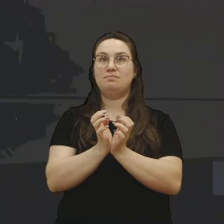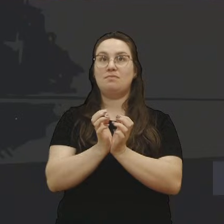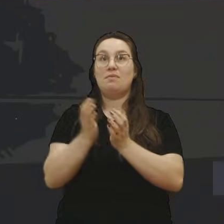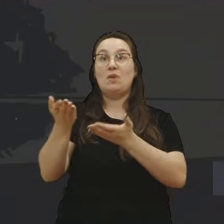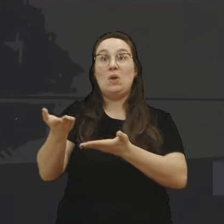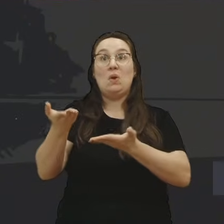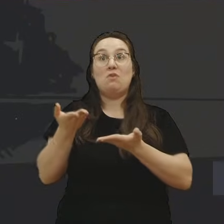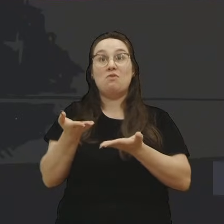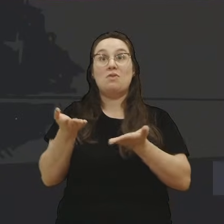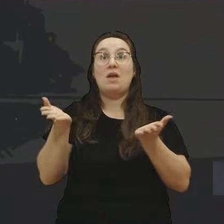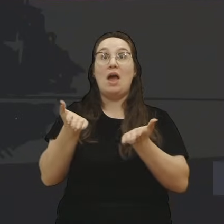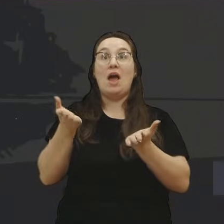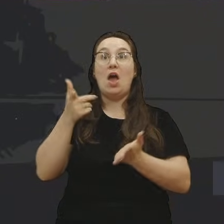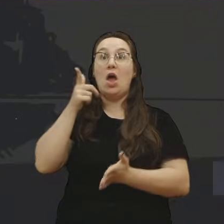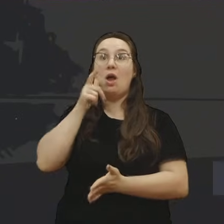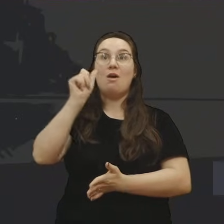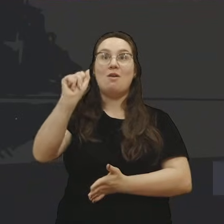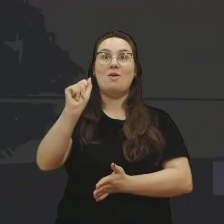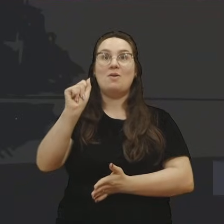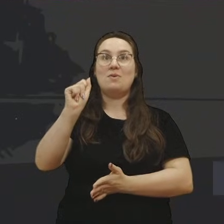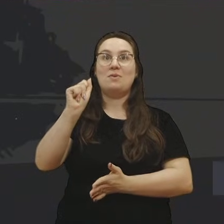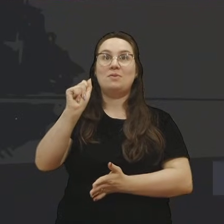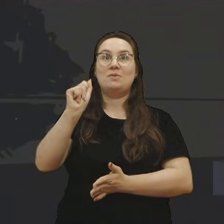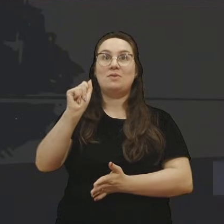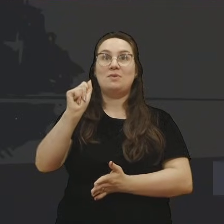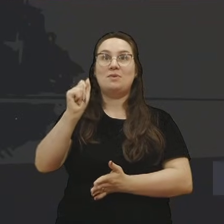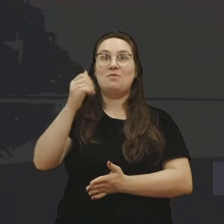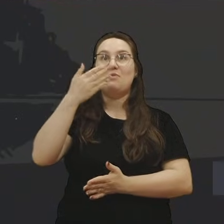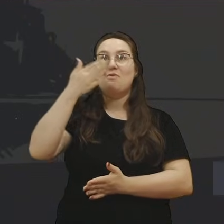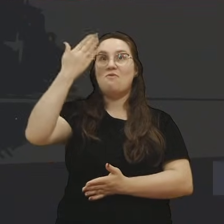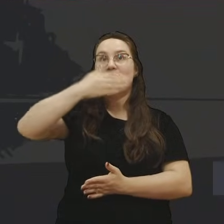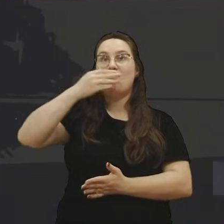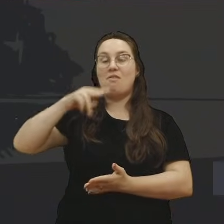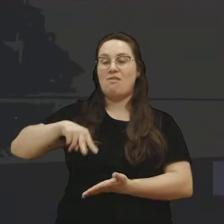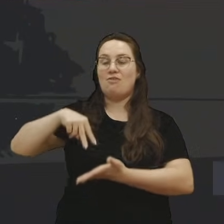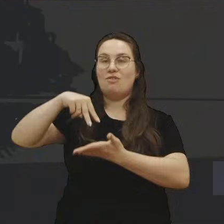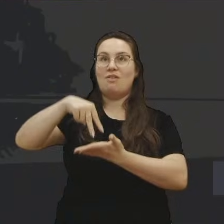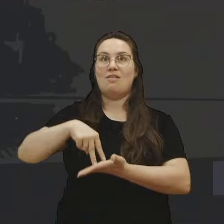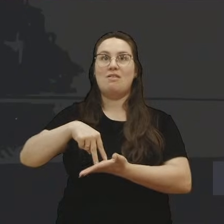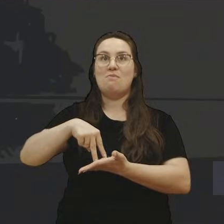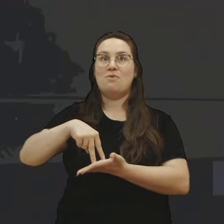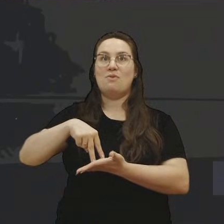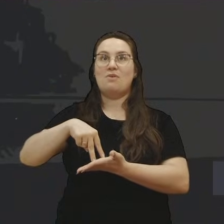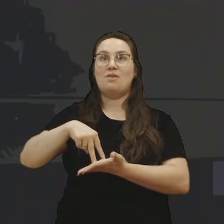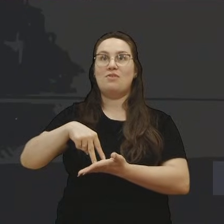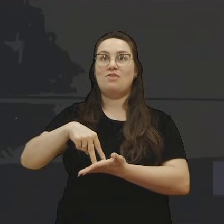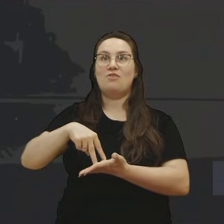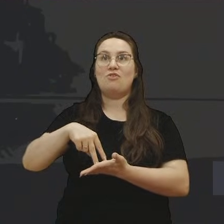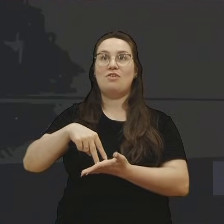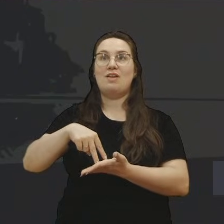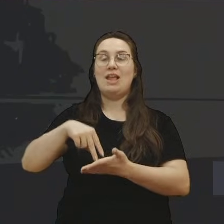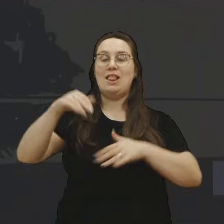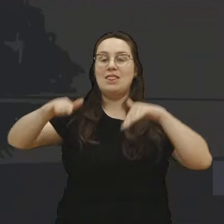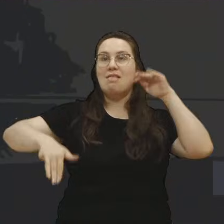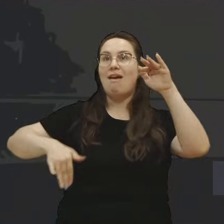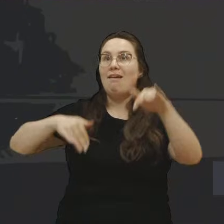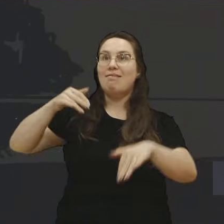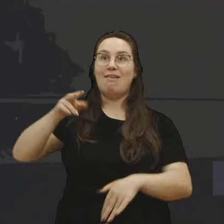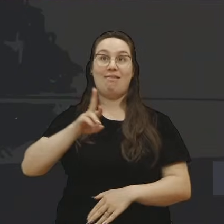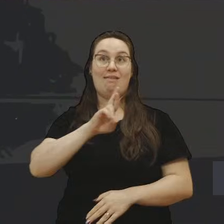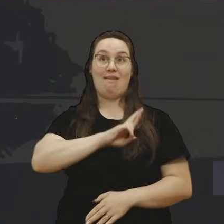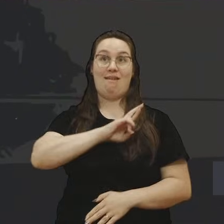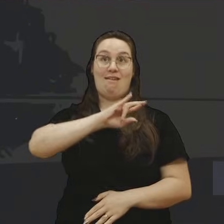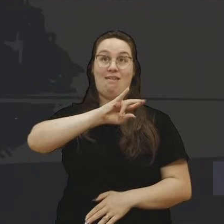Convidamos então os vencedores para chegarem à frente aqui da tribuna. Departamento de Natação do Recreio